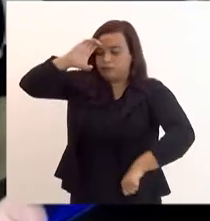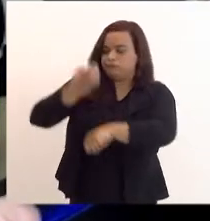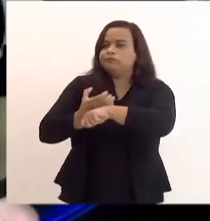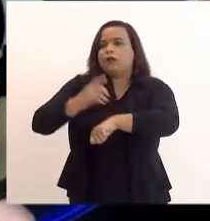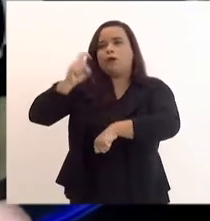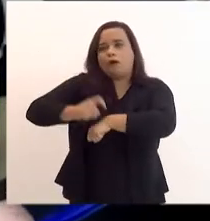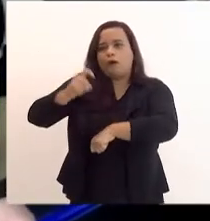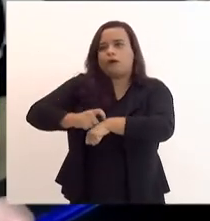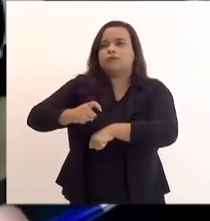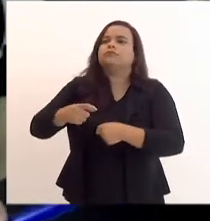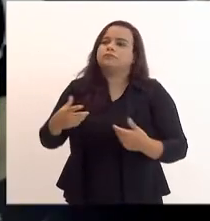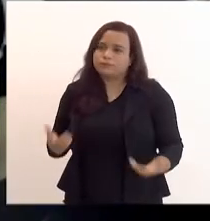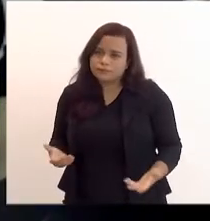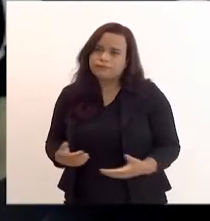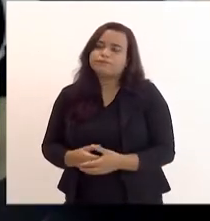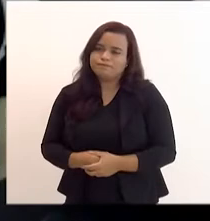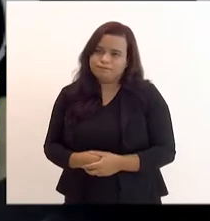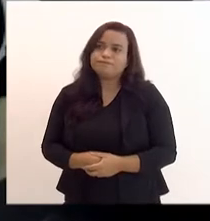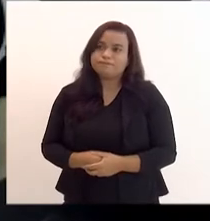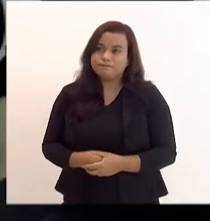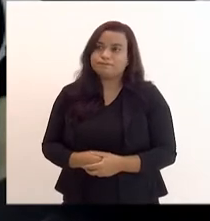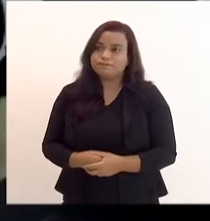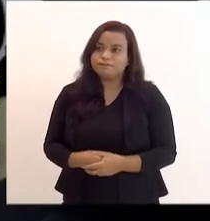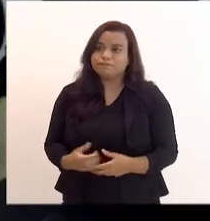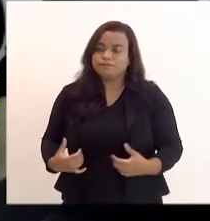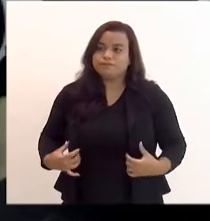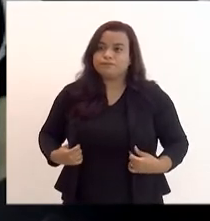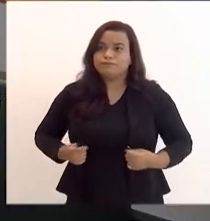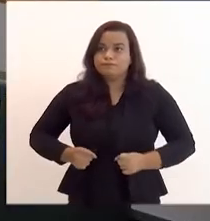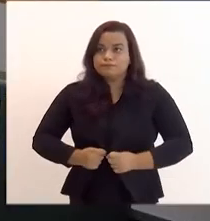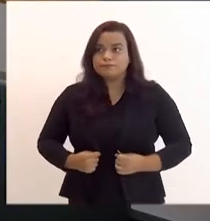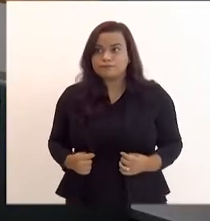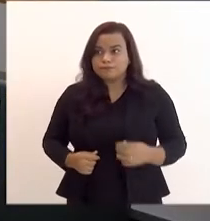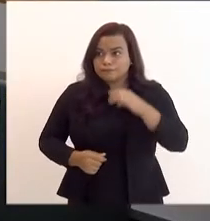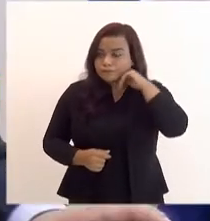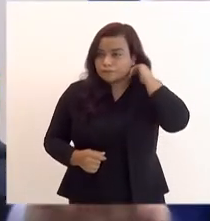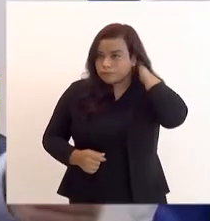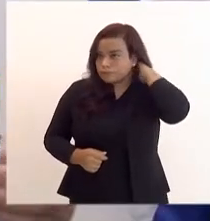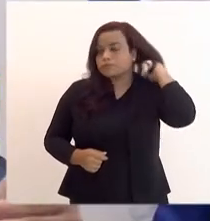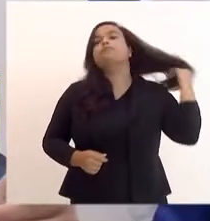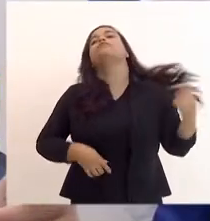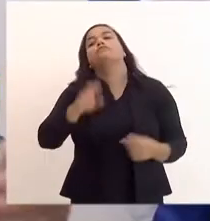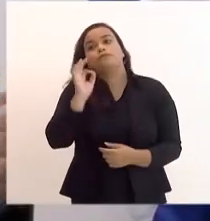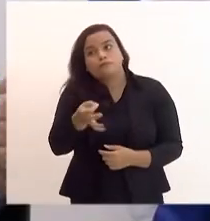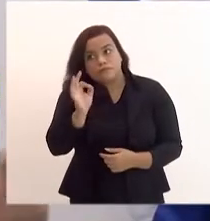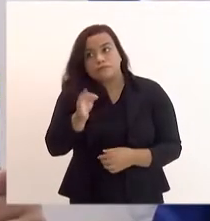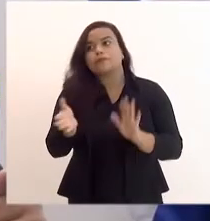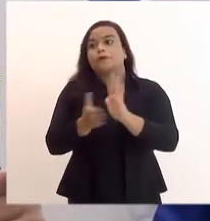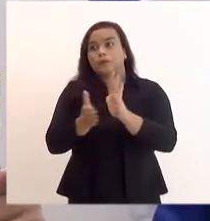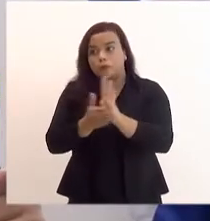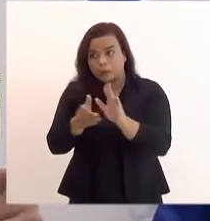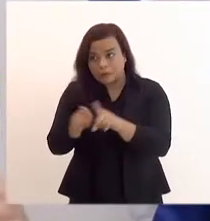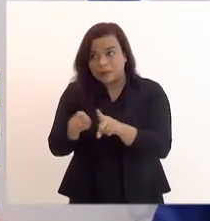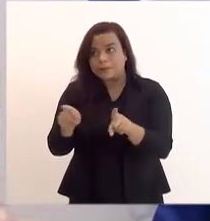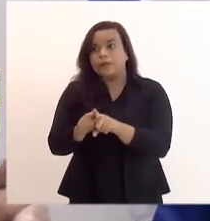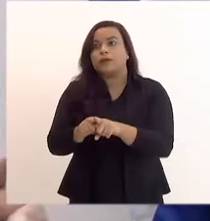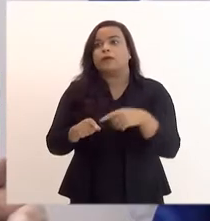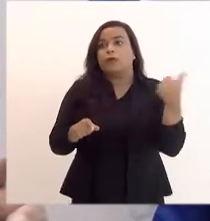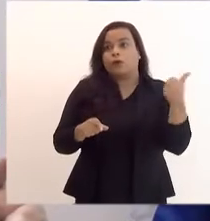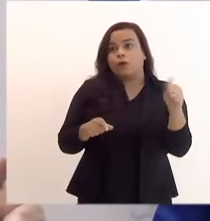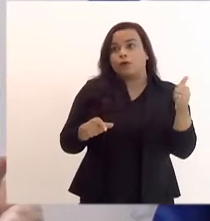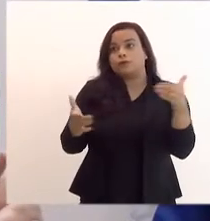híbrido também, mas ainda mais a observar os horários. Eu vou propor também de 11 às 13